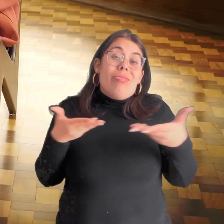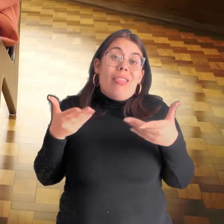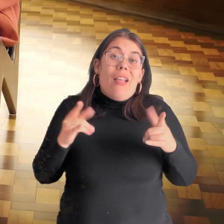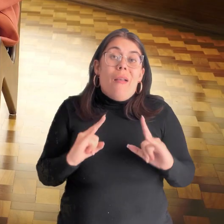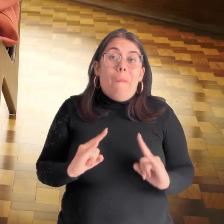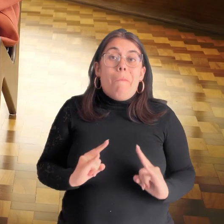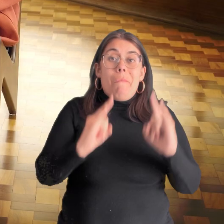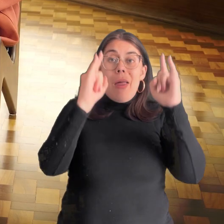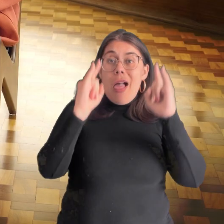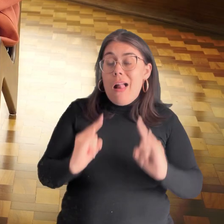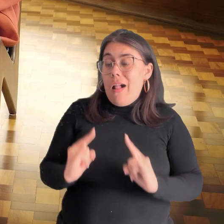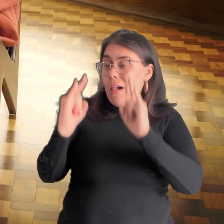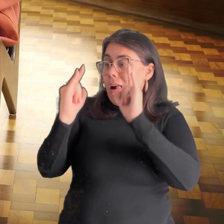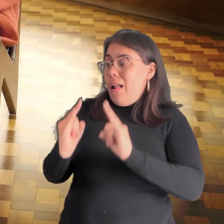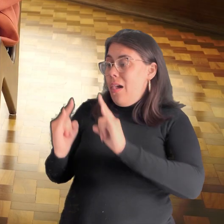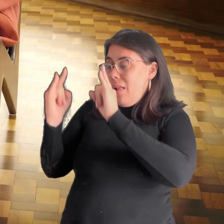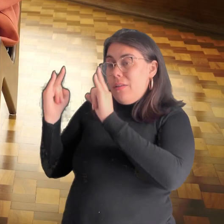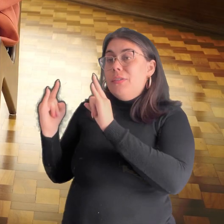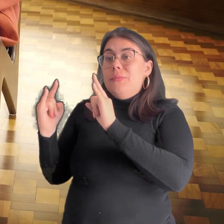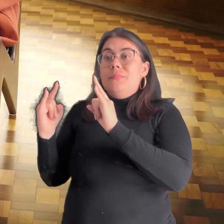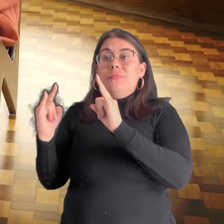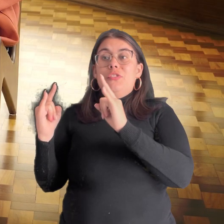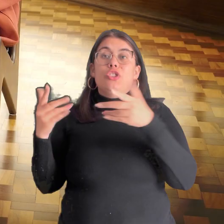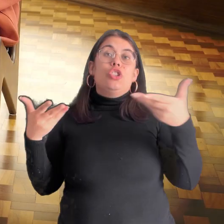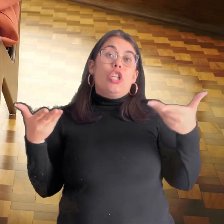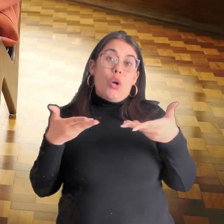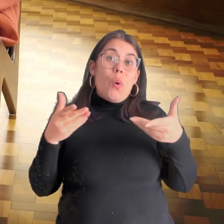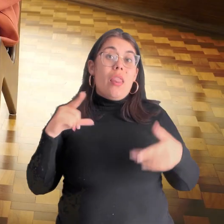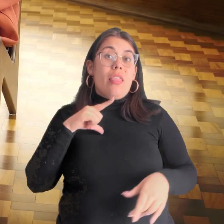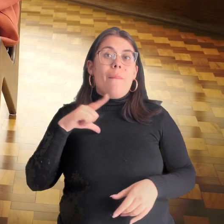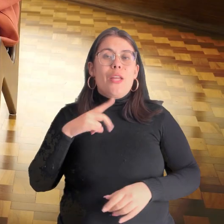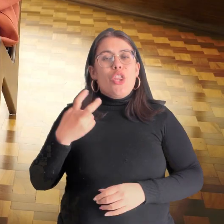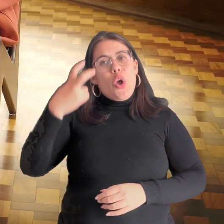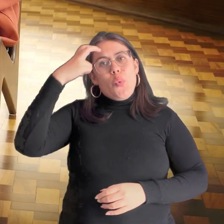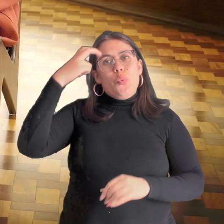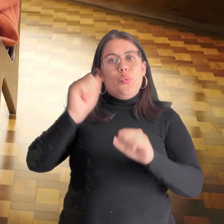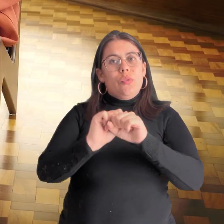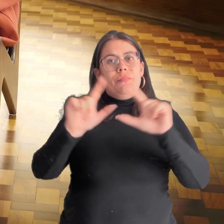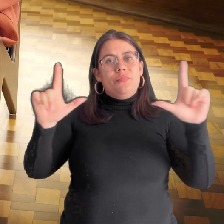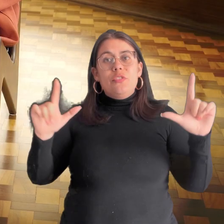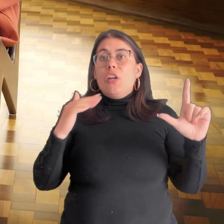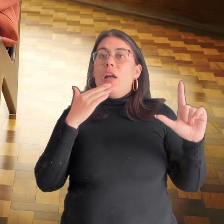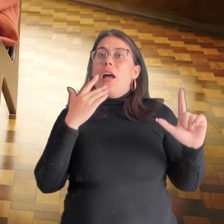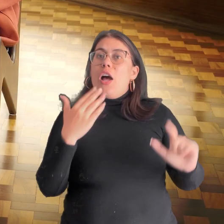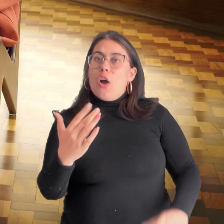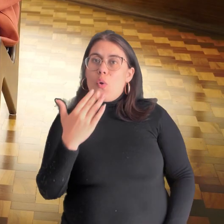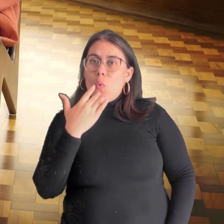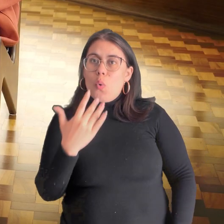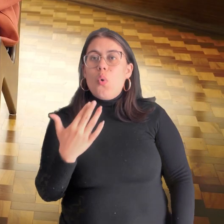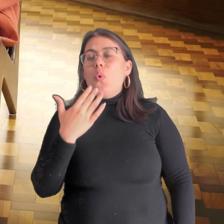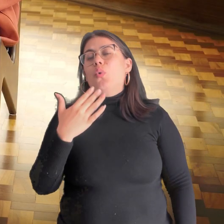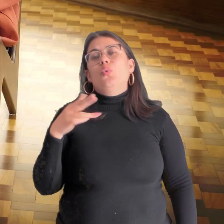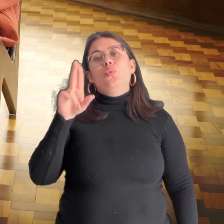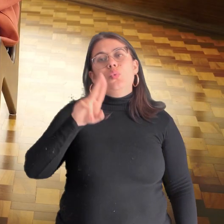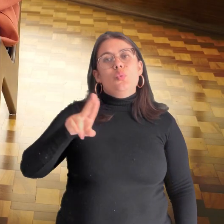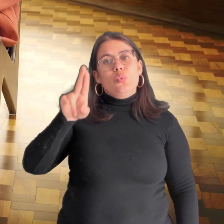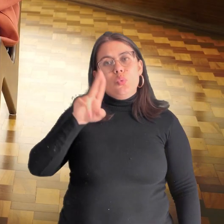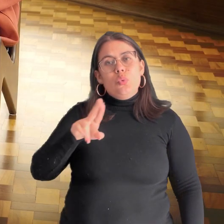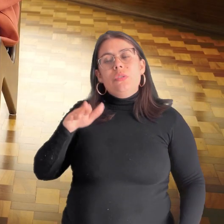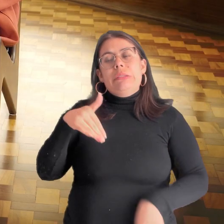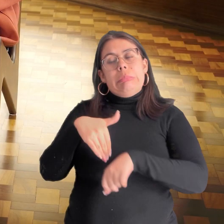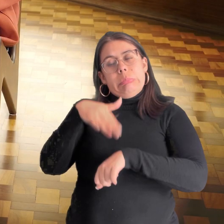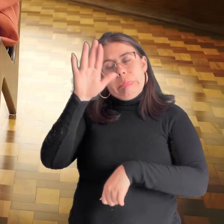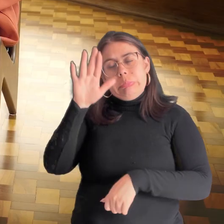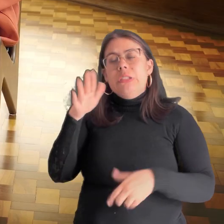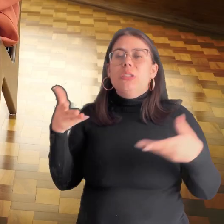tido vários murais na cidade. A cor entrou um pouco na arquitetura através até do vidro e de outros